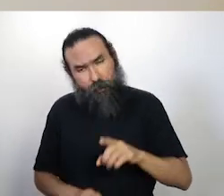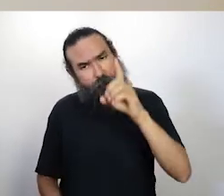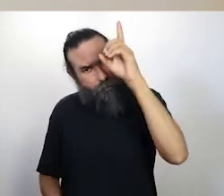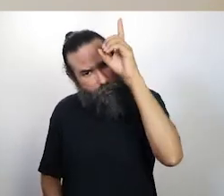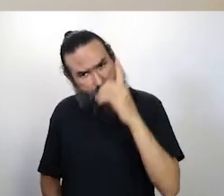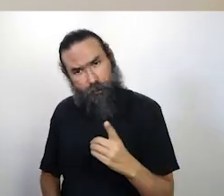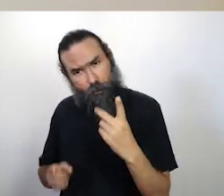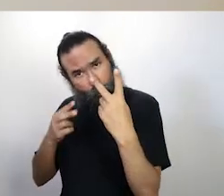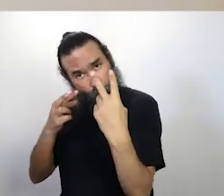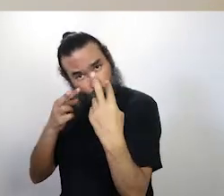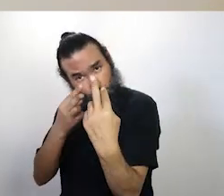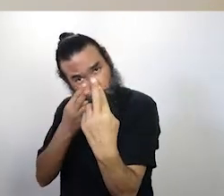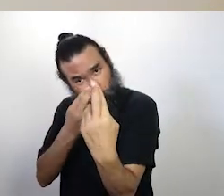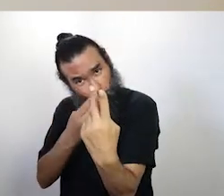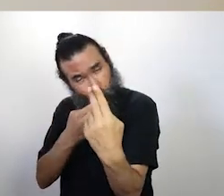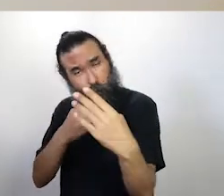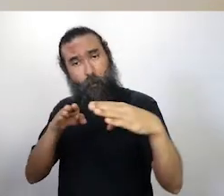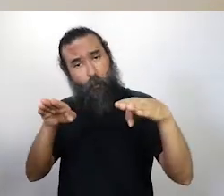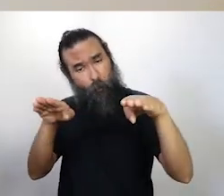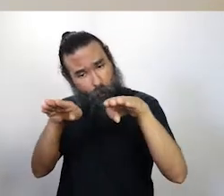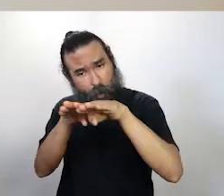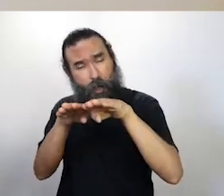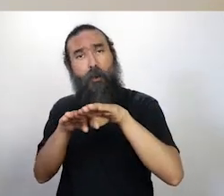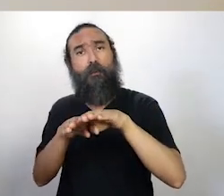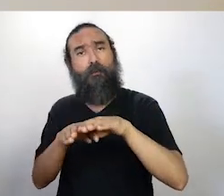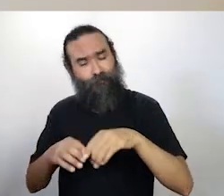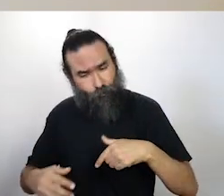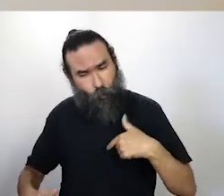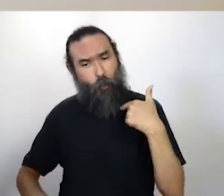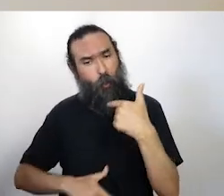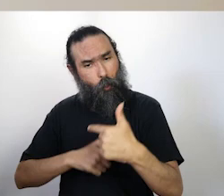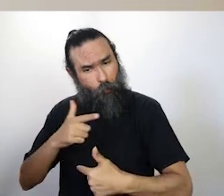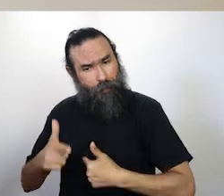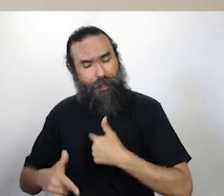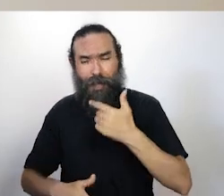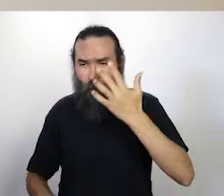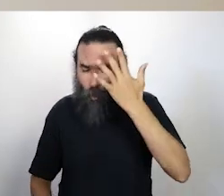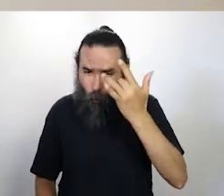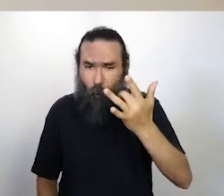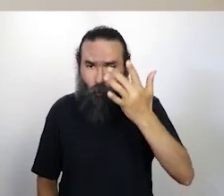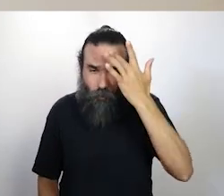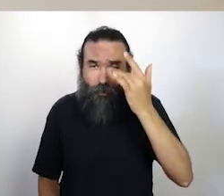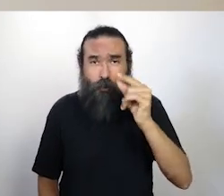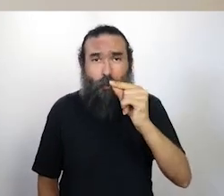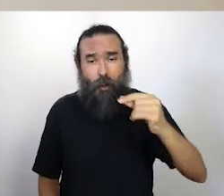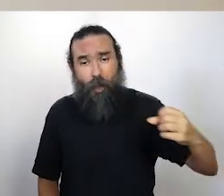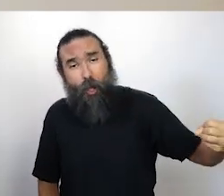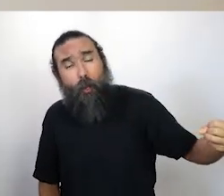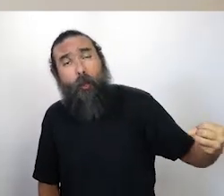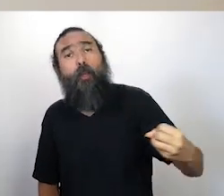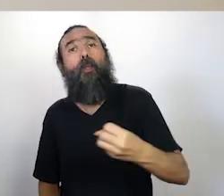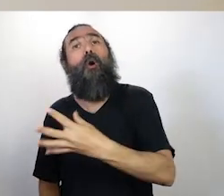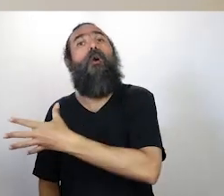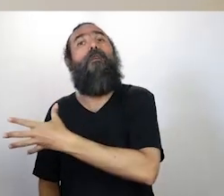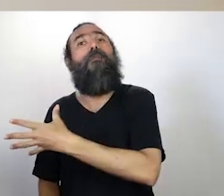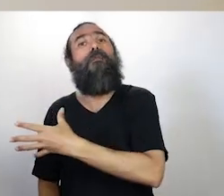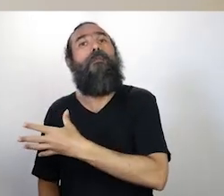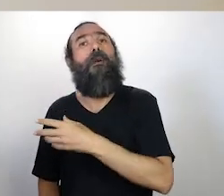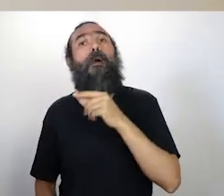temos são possibilidades, e a possibilidade todo dia de criar e de construir o